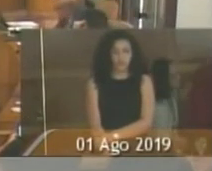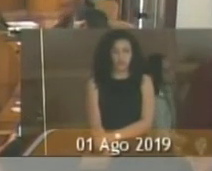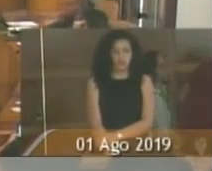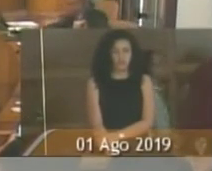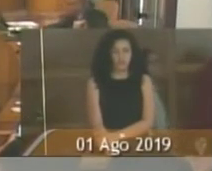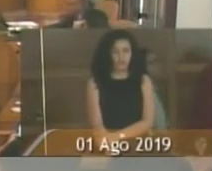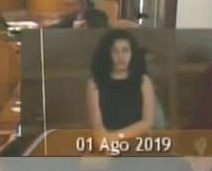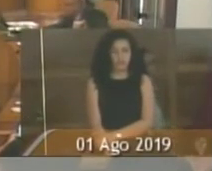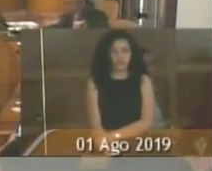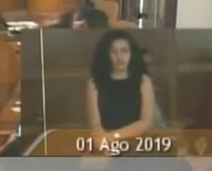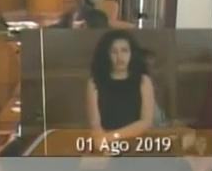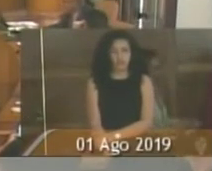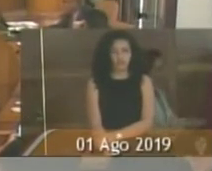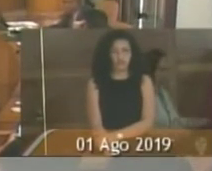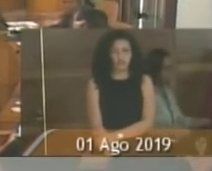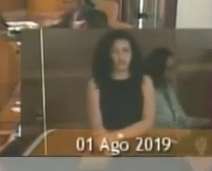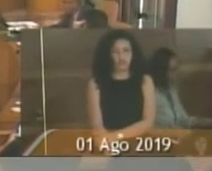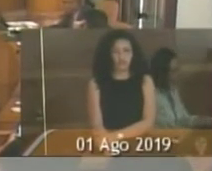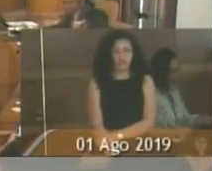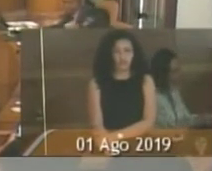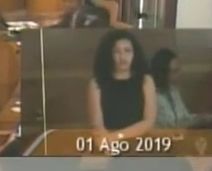Léo da Marmoraria,